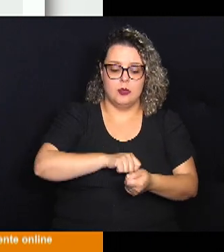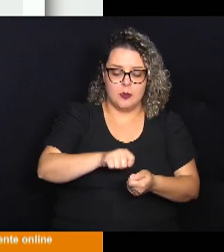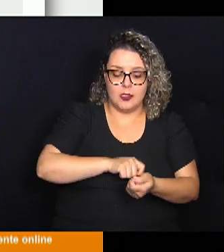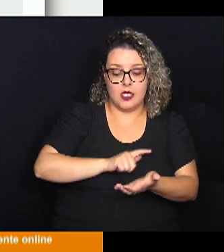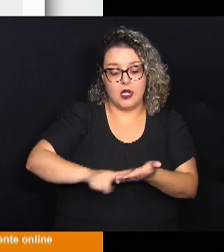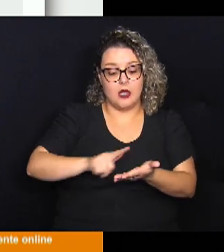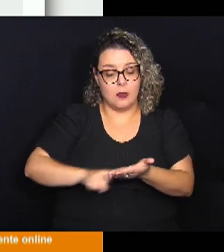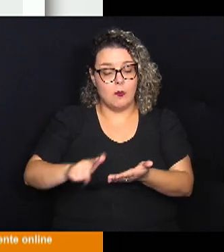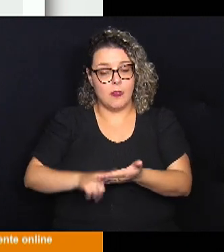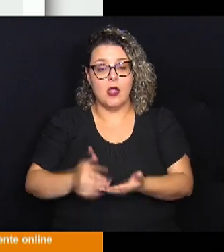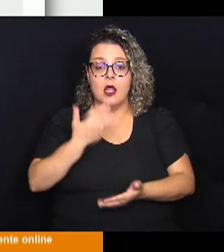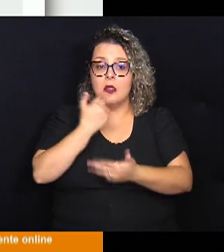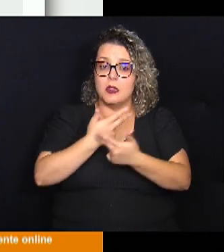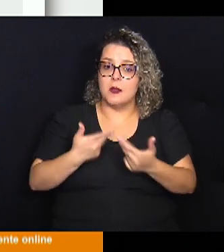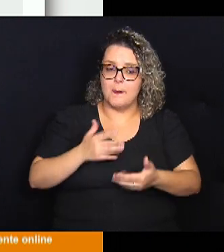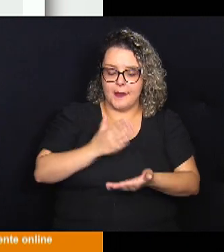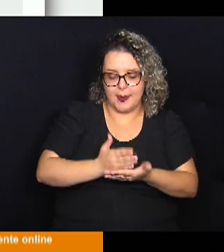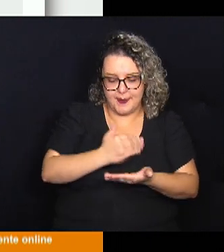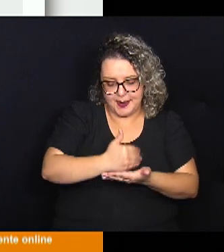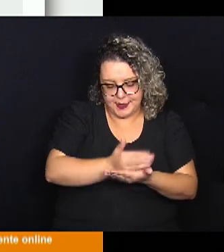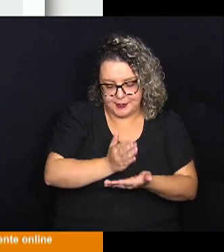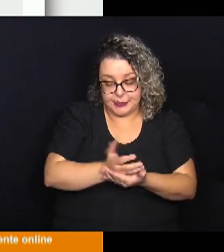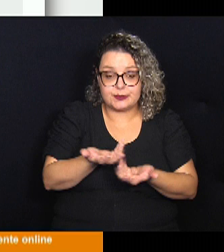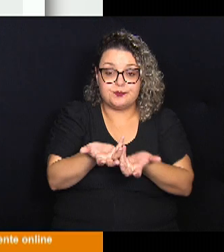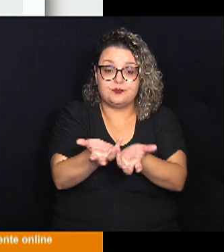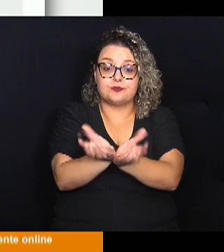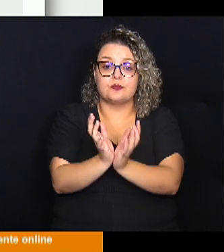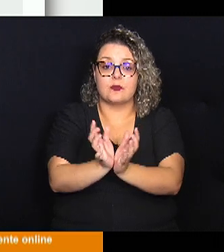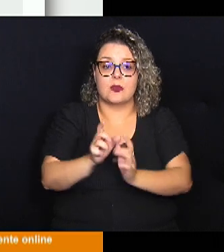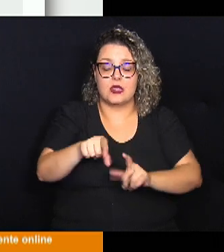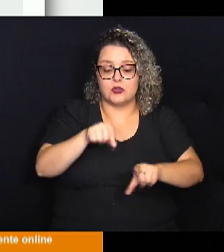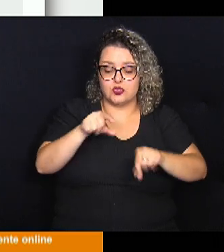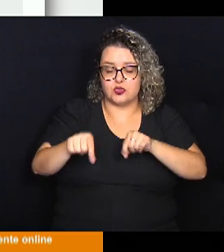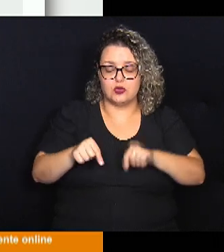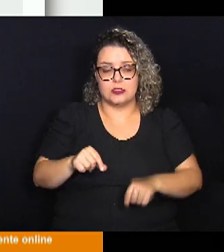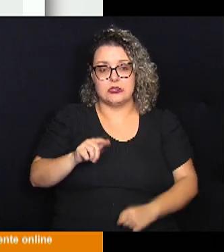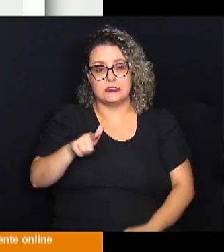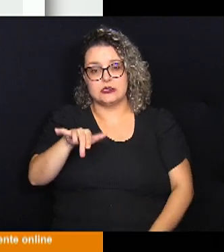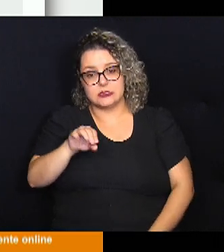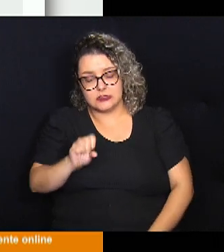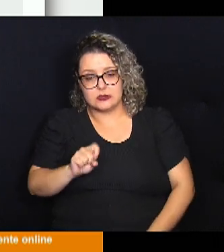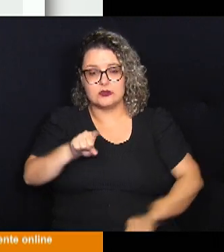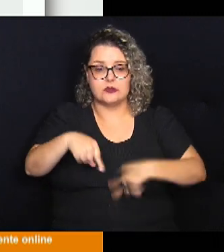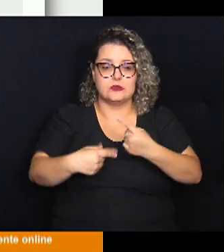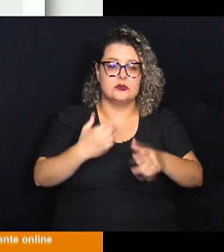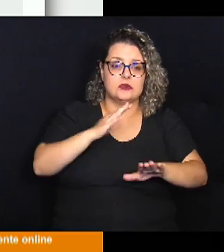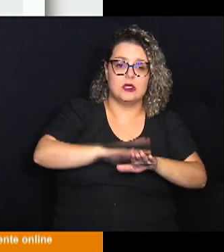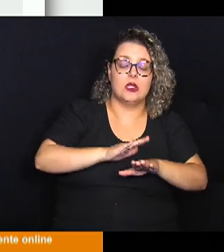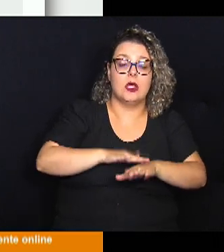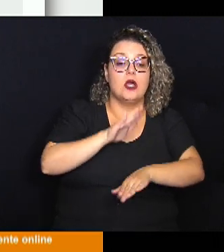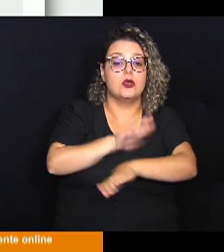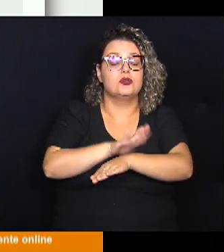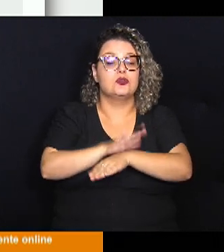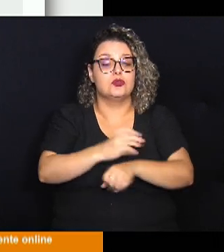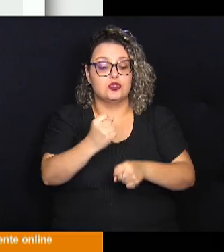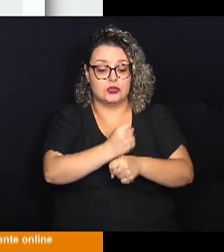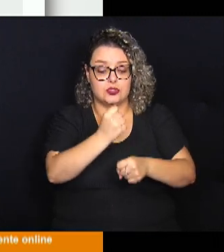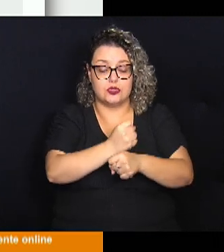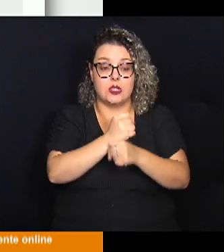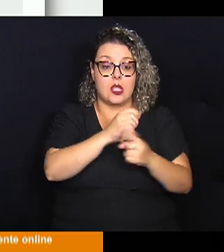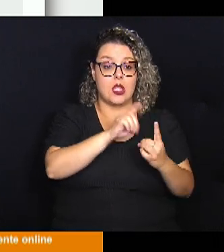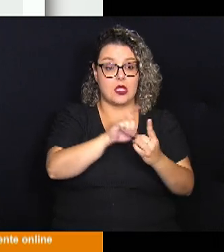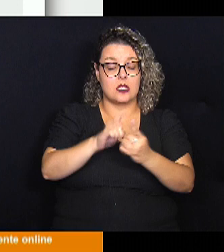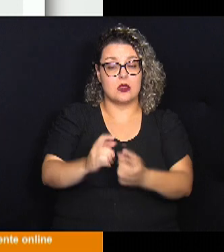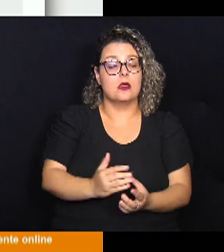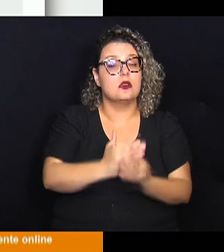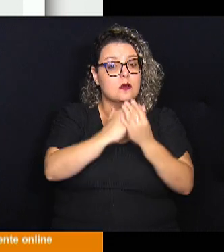alimentos, picar, montar saladas, escolher grãos, entre outras atividades. Ajudante de obras, atendente de lanchonete. E